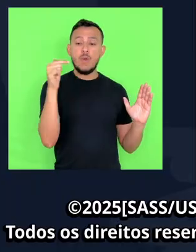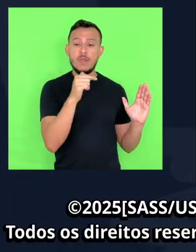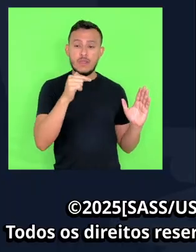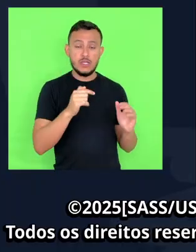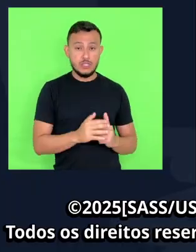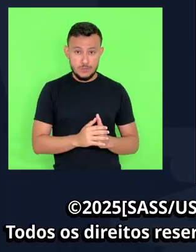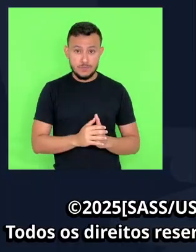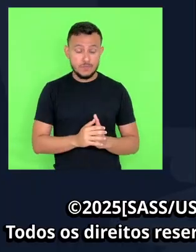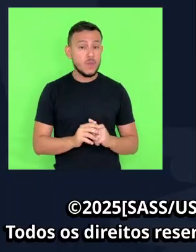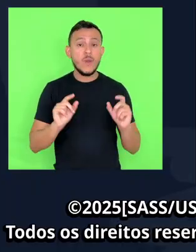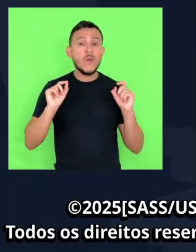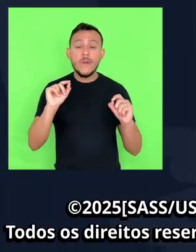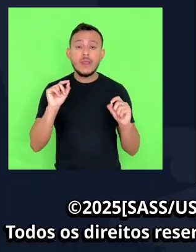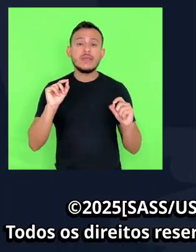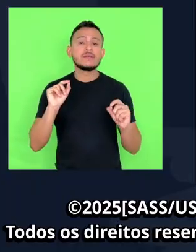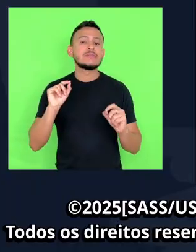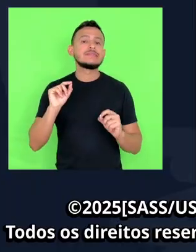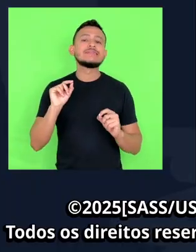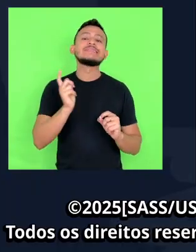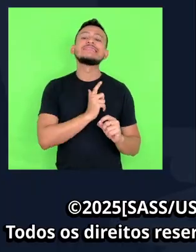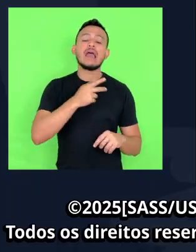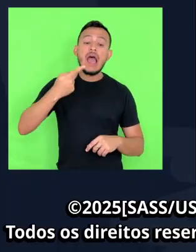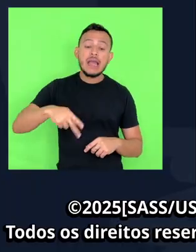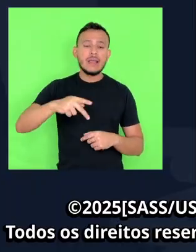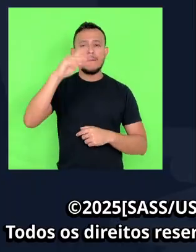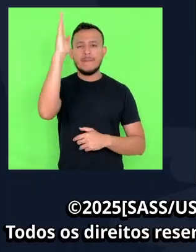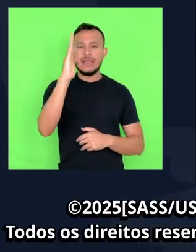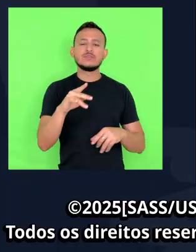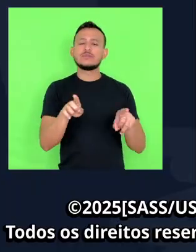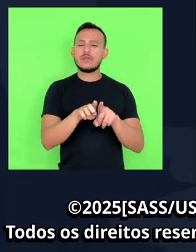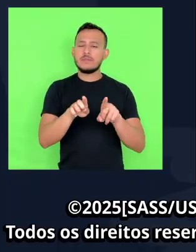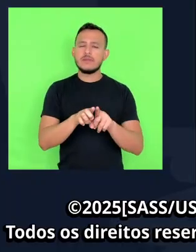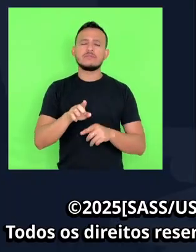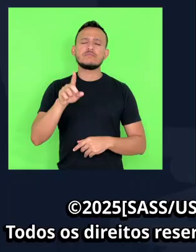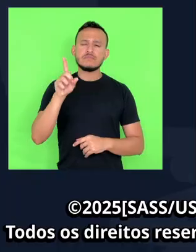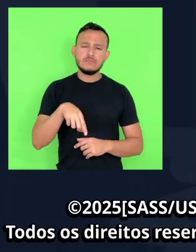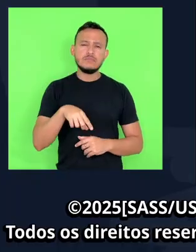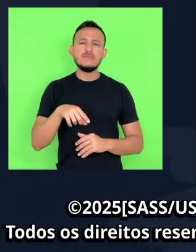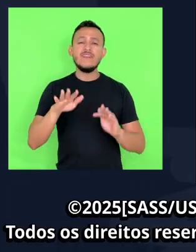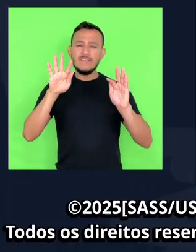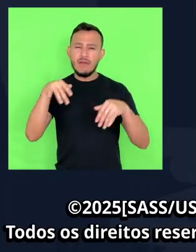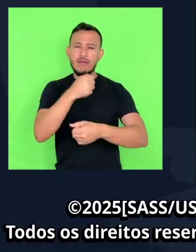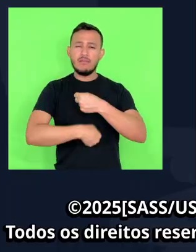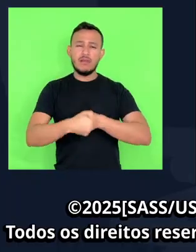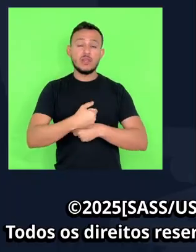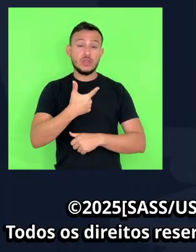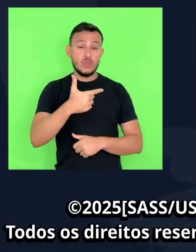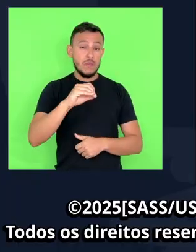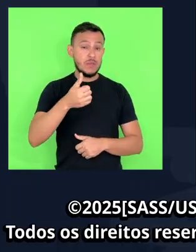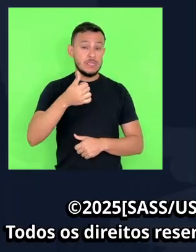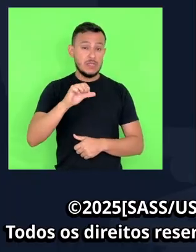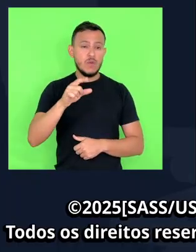importantes. E o que temos no Brasil também nessa série que finaliza em